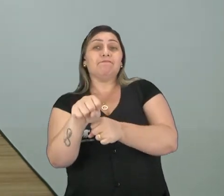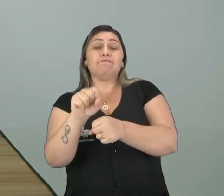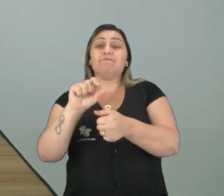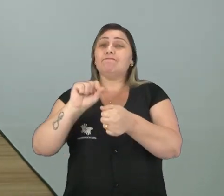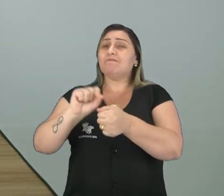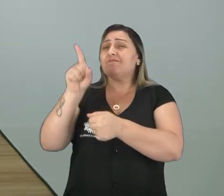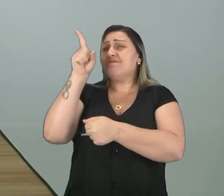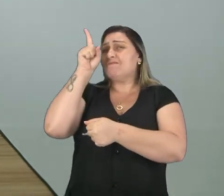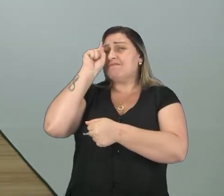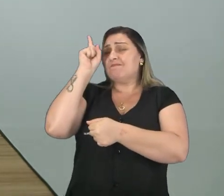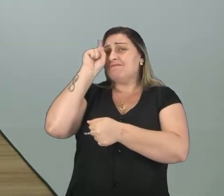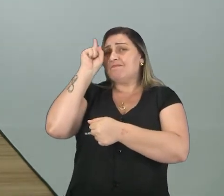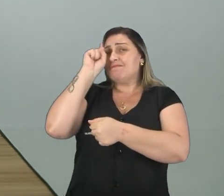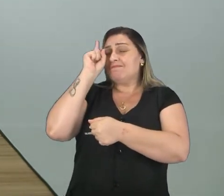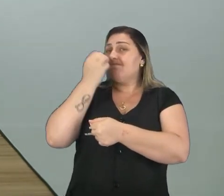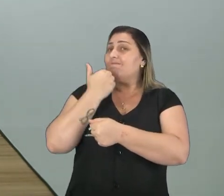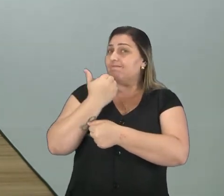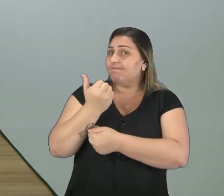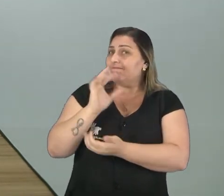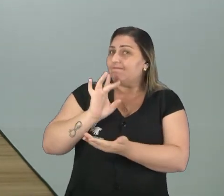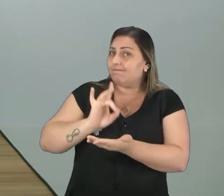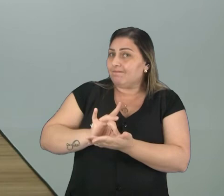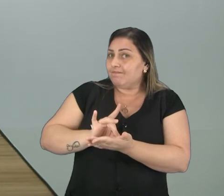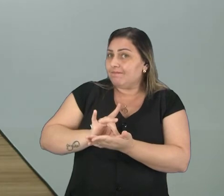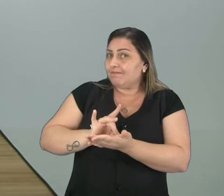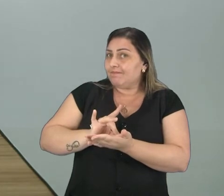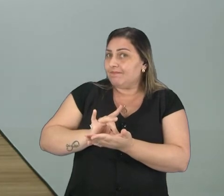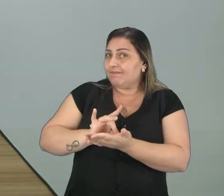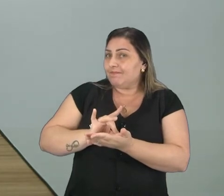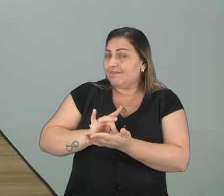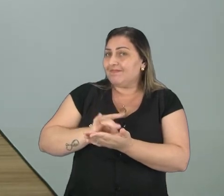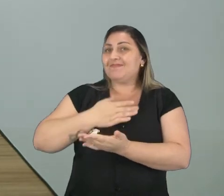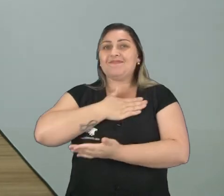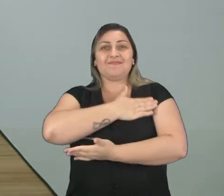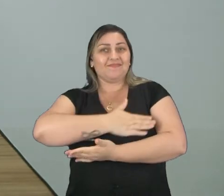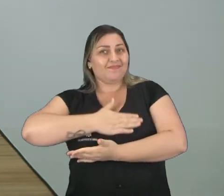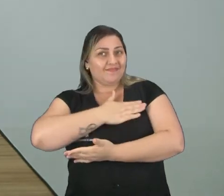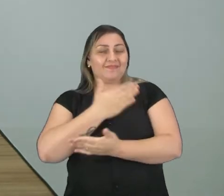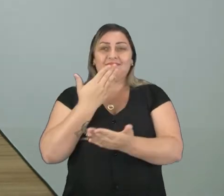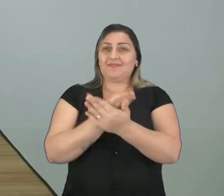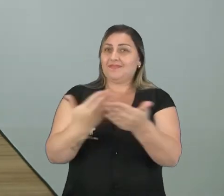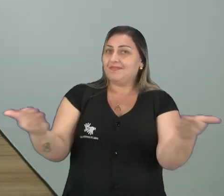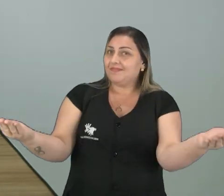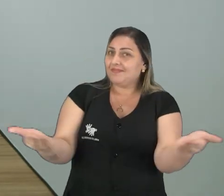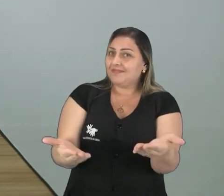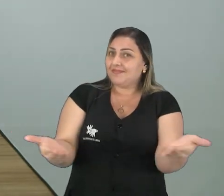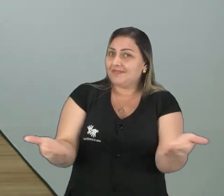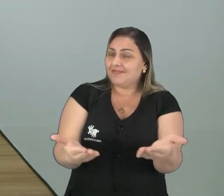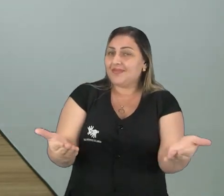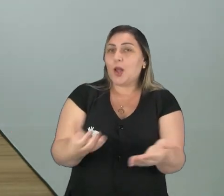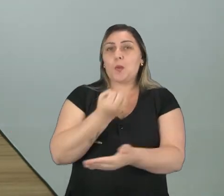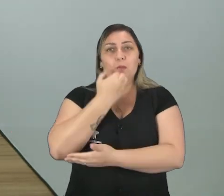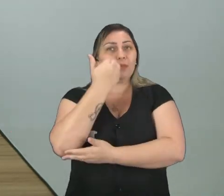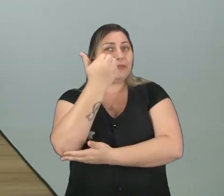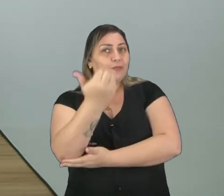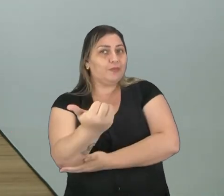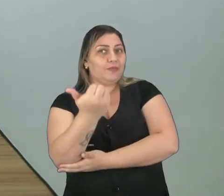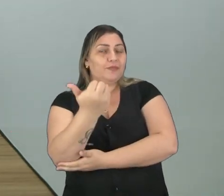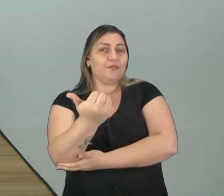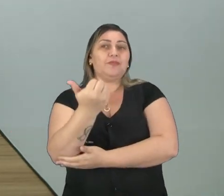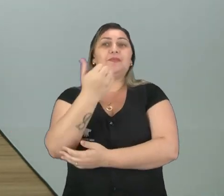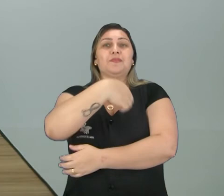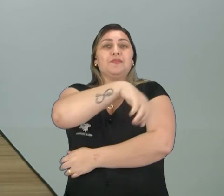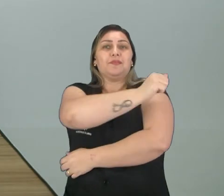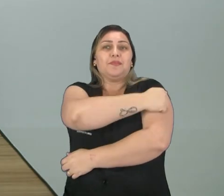realizar todos os dias, não é mesmo? Gostaram da nossa aula de hoje? Muito